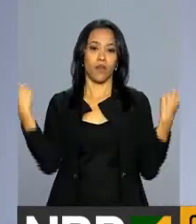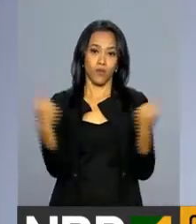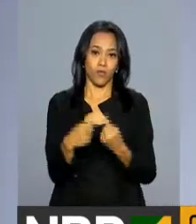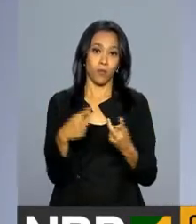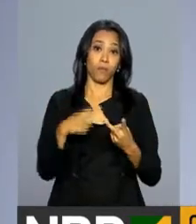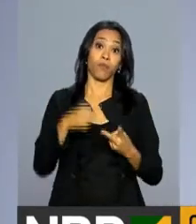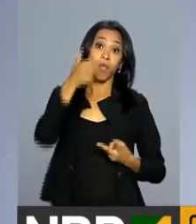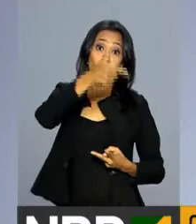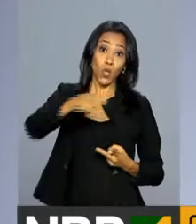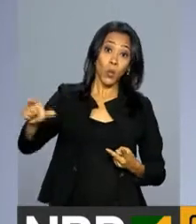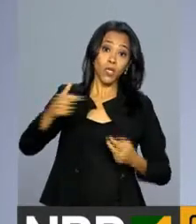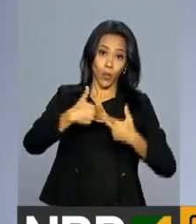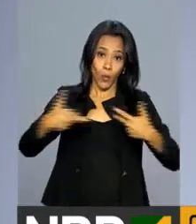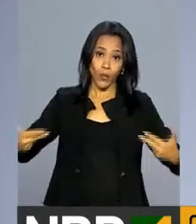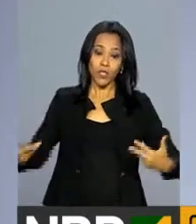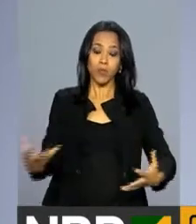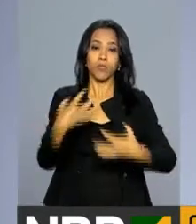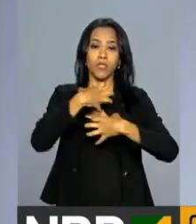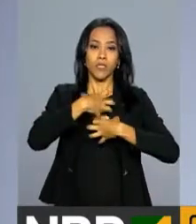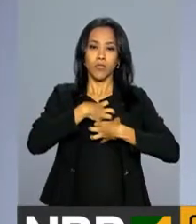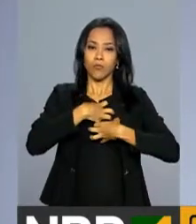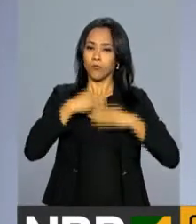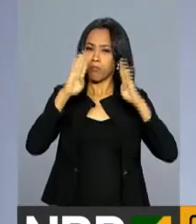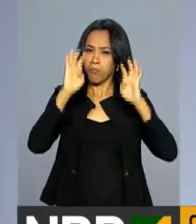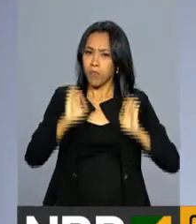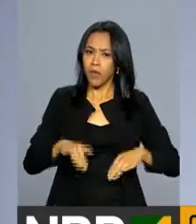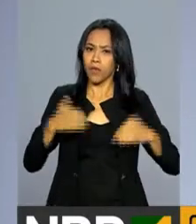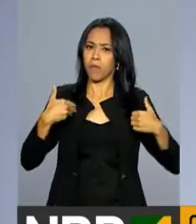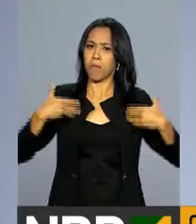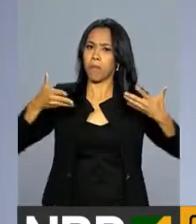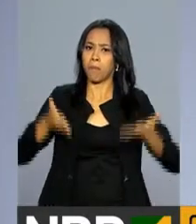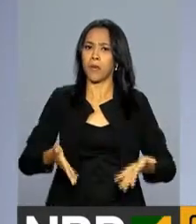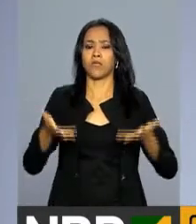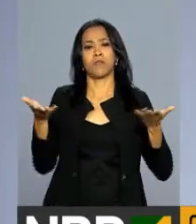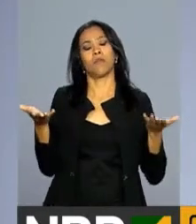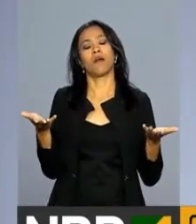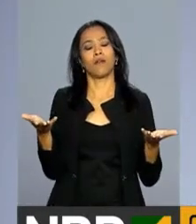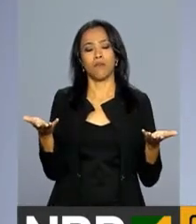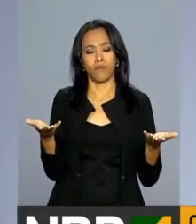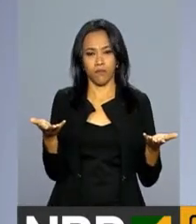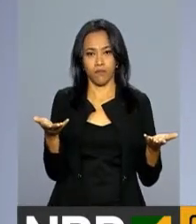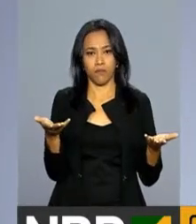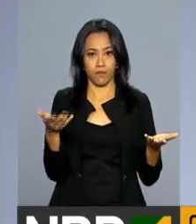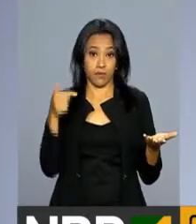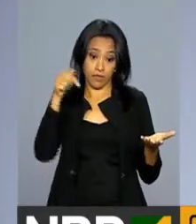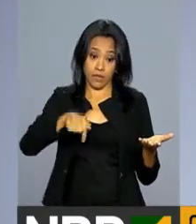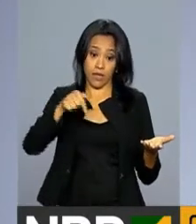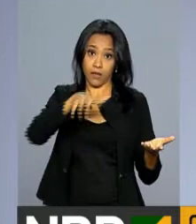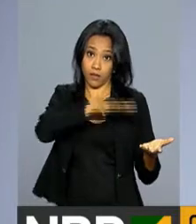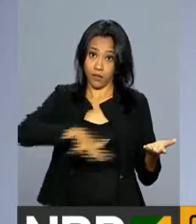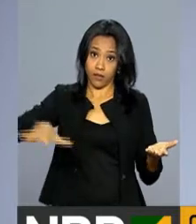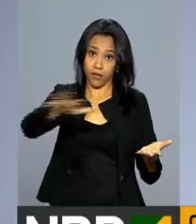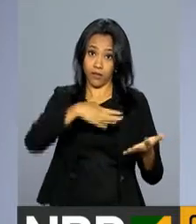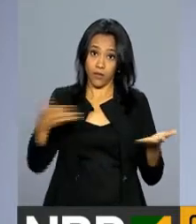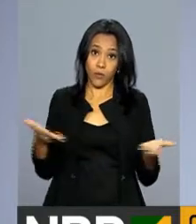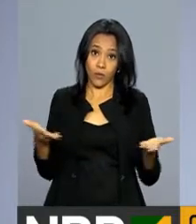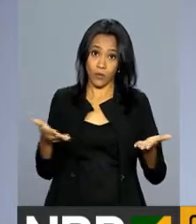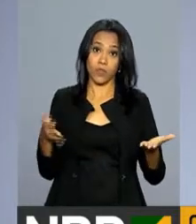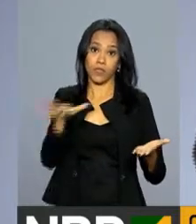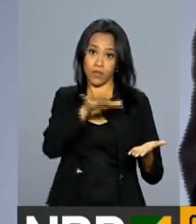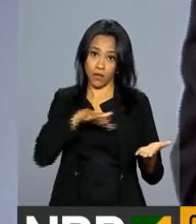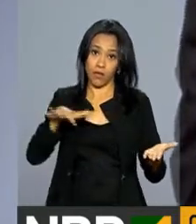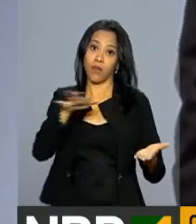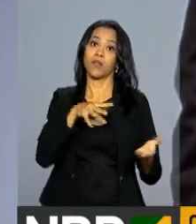que me recorde ao participar desta bela exposição do setor varejista é